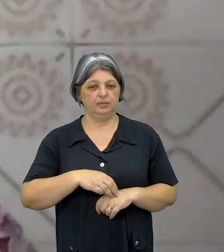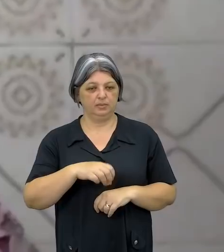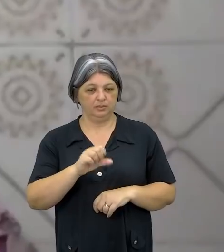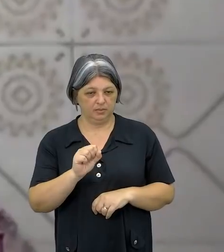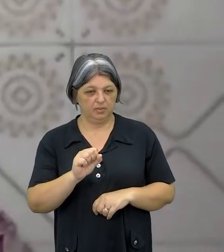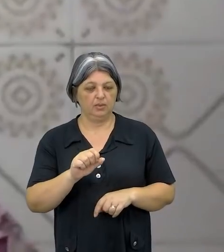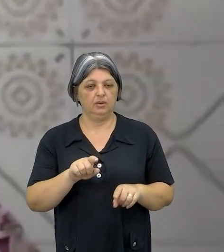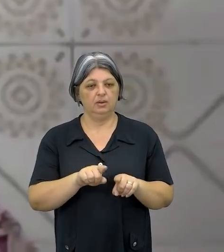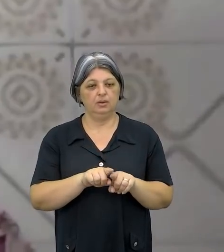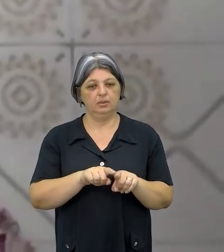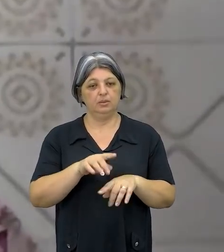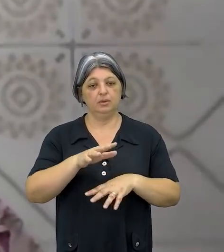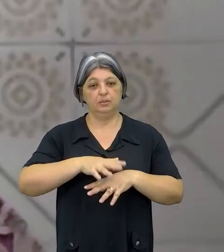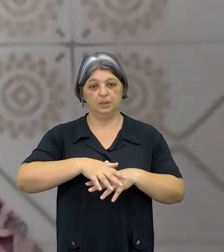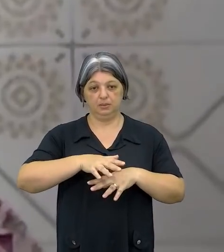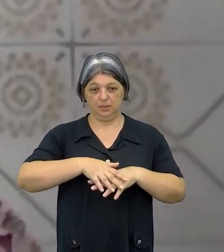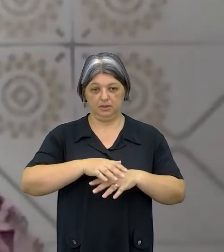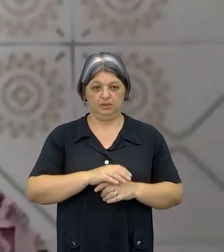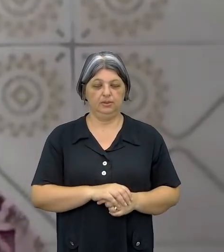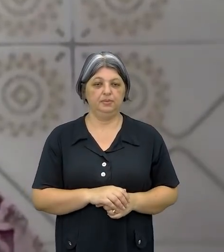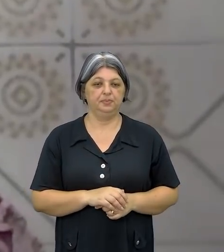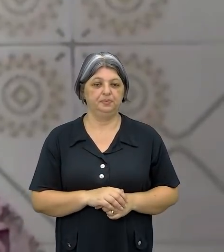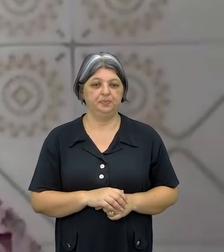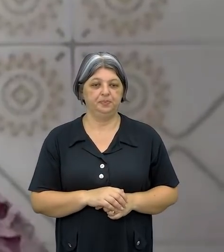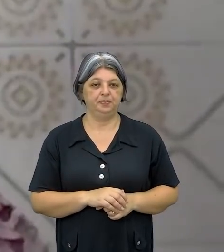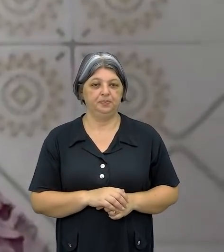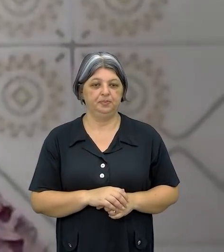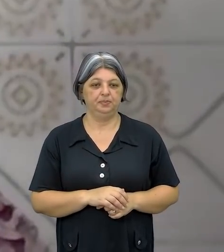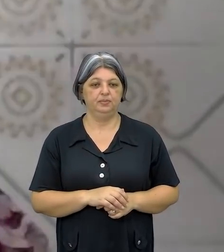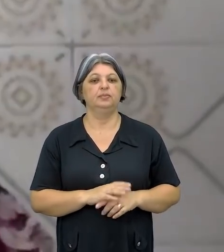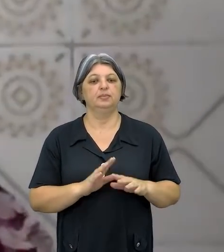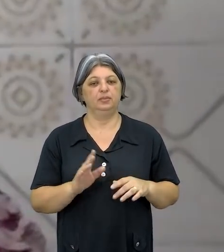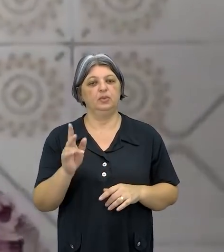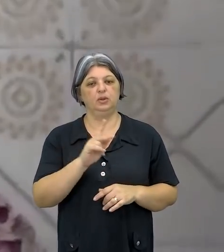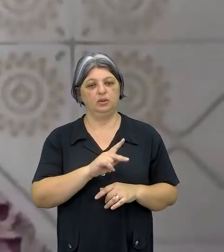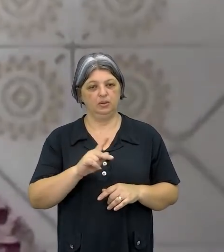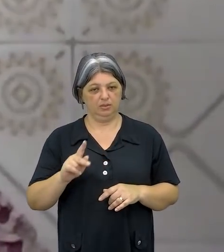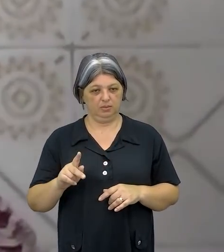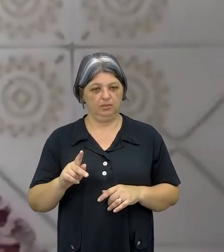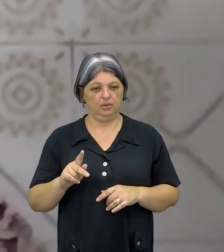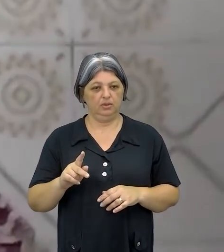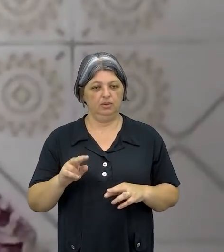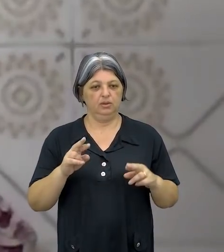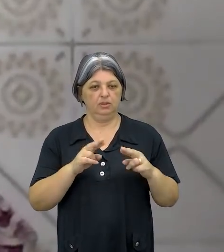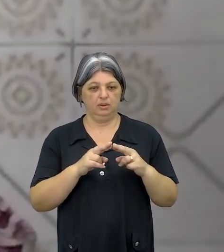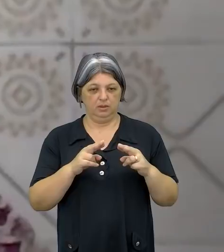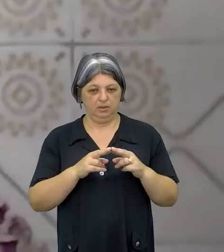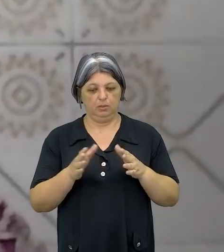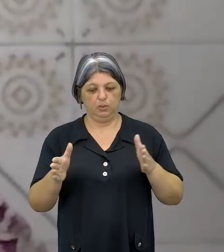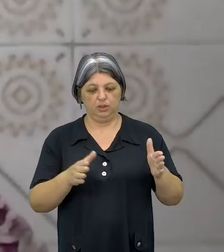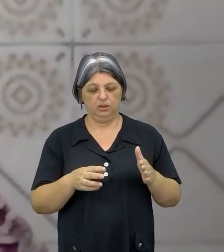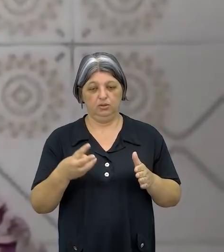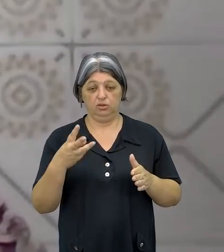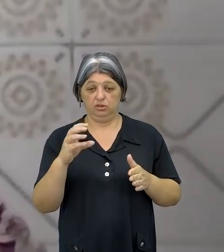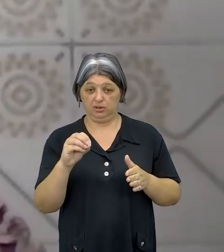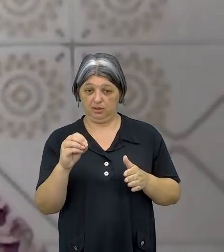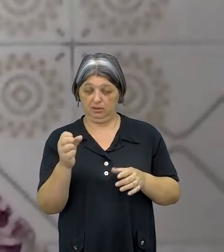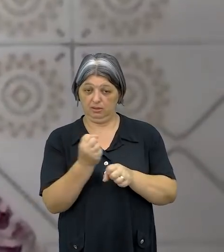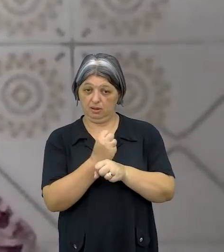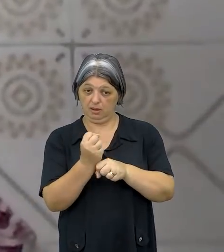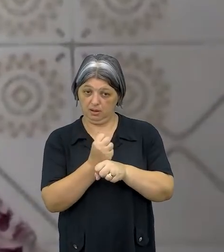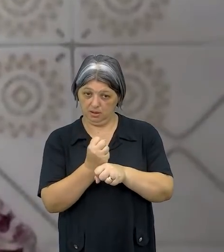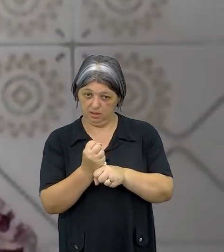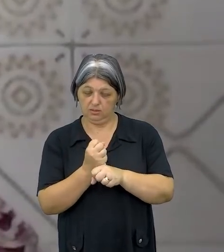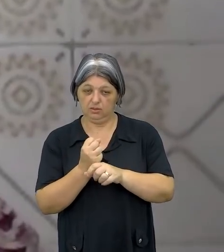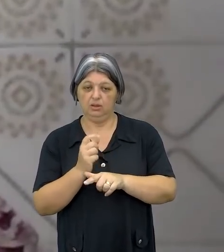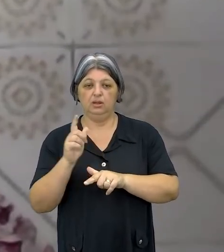doutora em educação matemática, mas eu sou professora, fui professora da rede durante 30 anos, né? Trabalhei 17